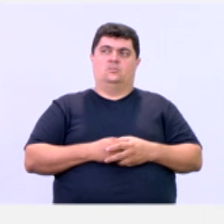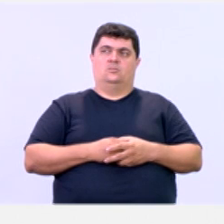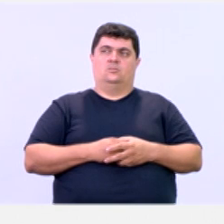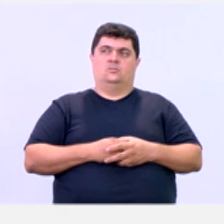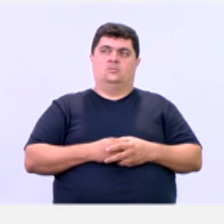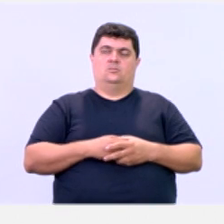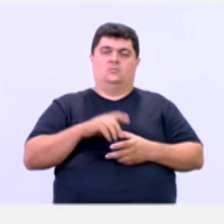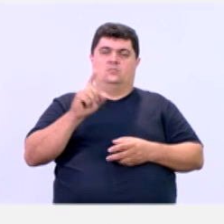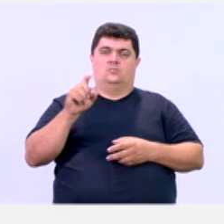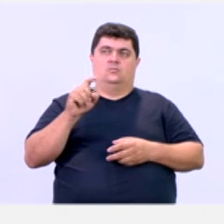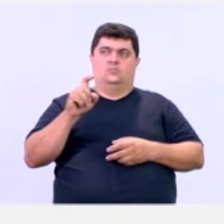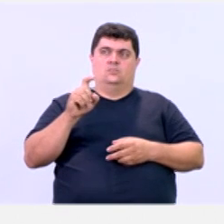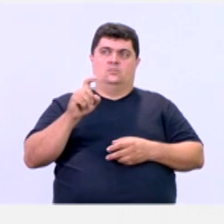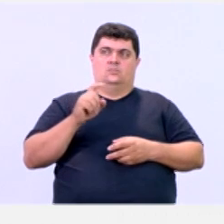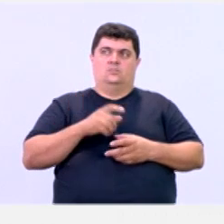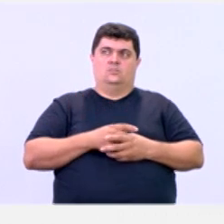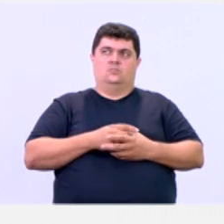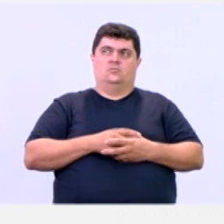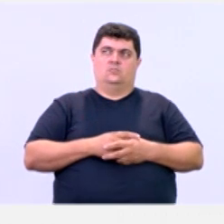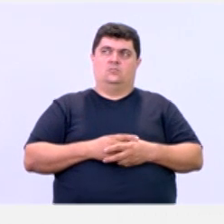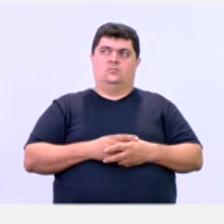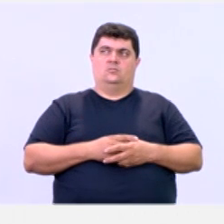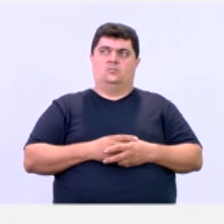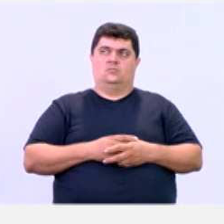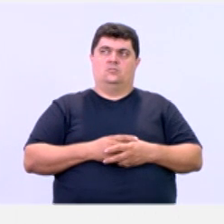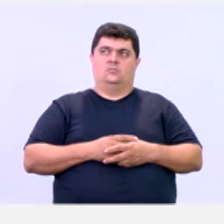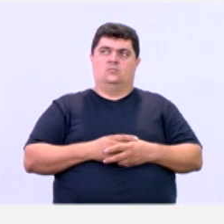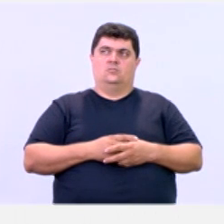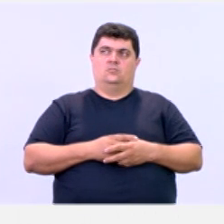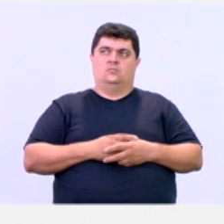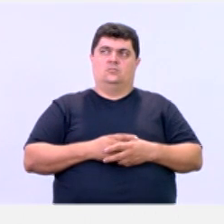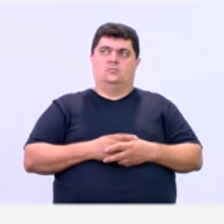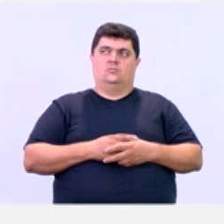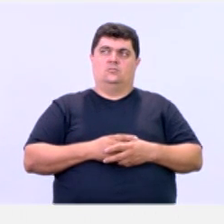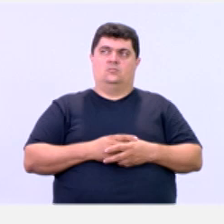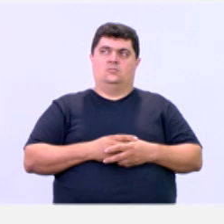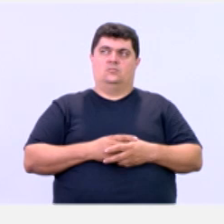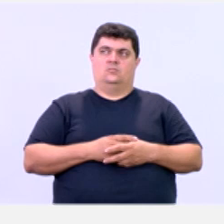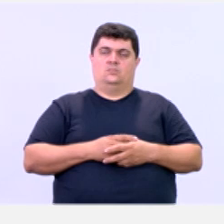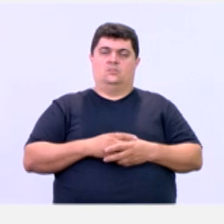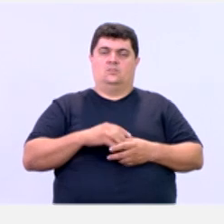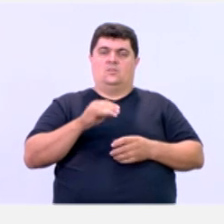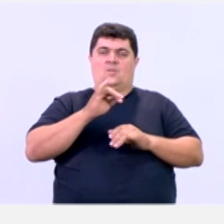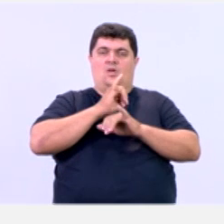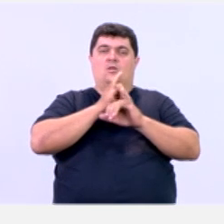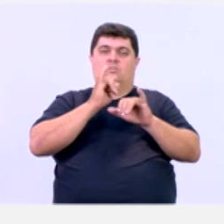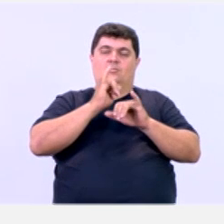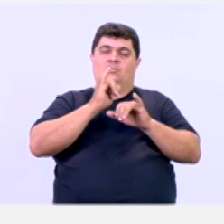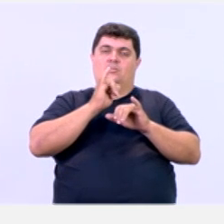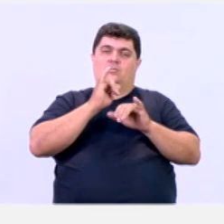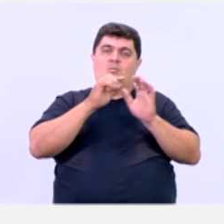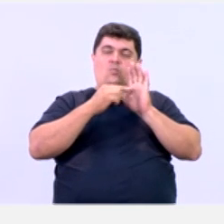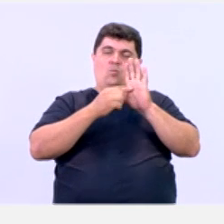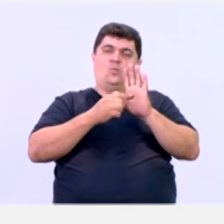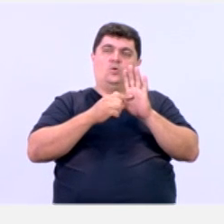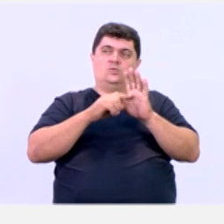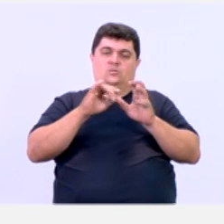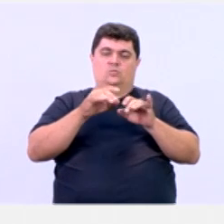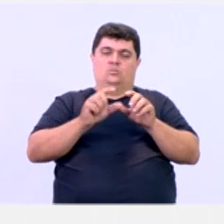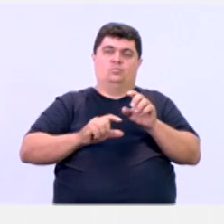E vou clicar no botão. Tá aqui. Nome digitado, alguma informação.